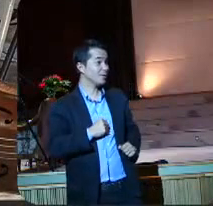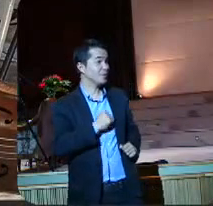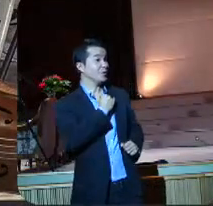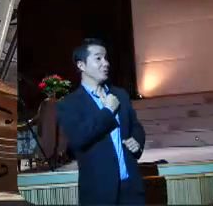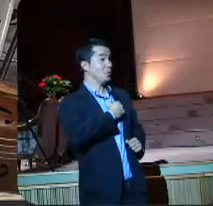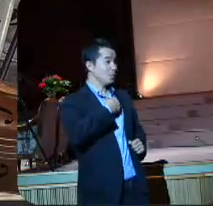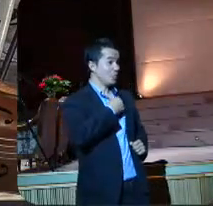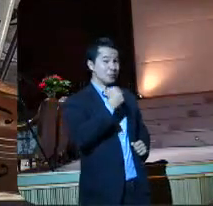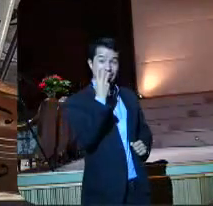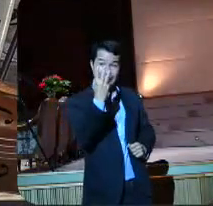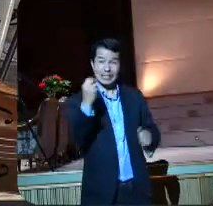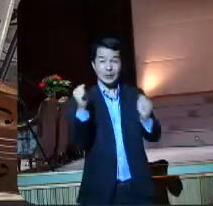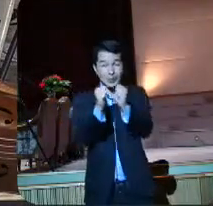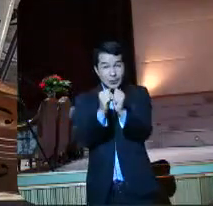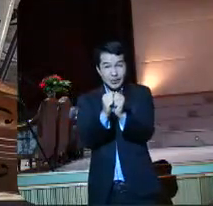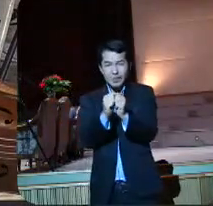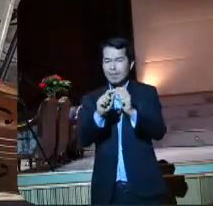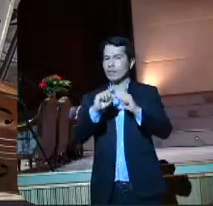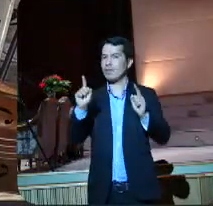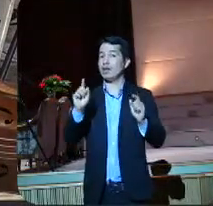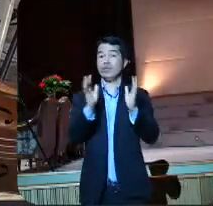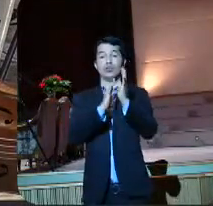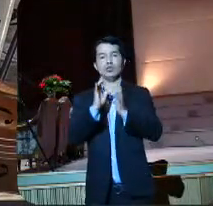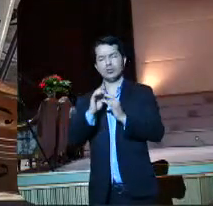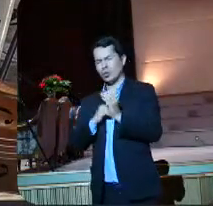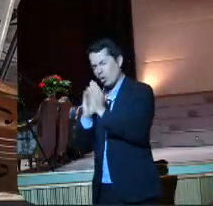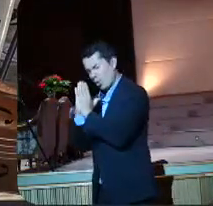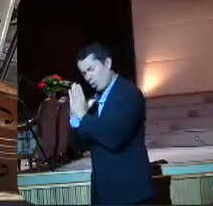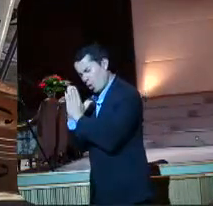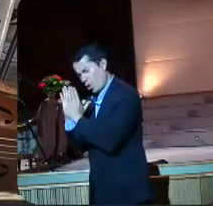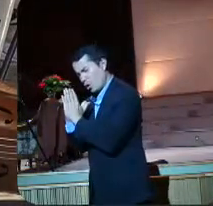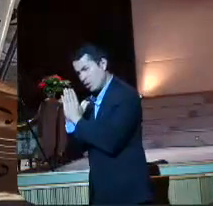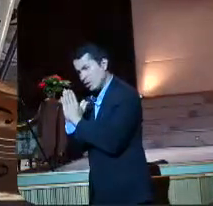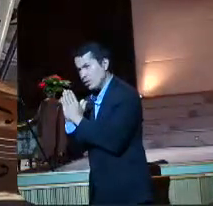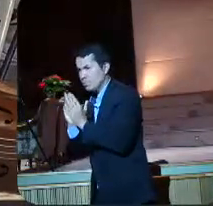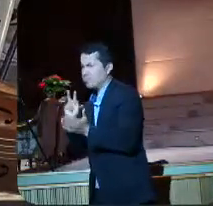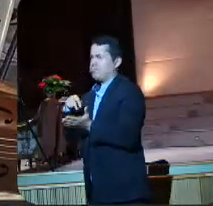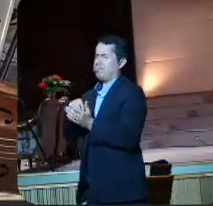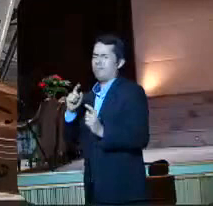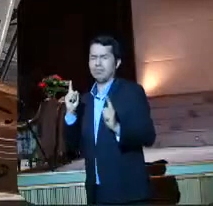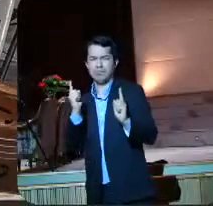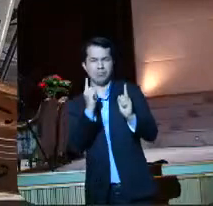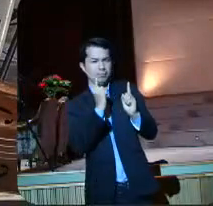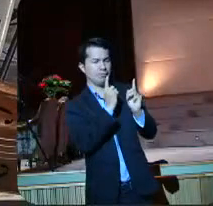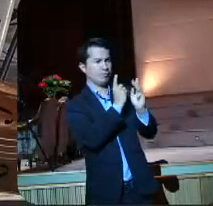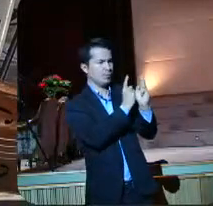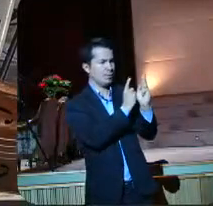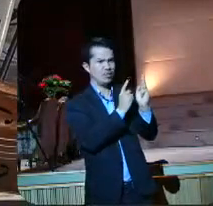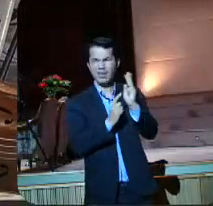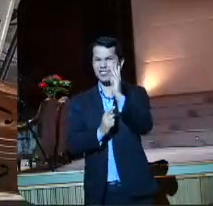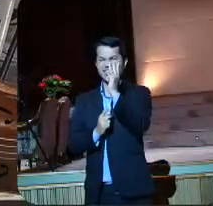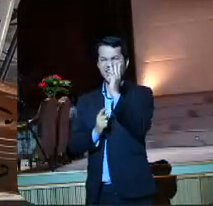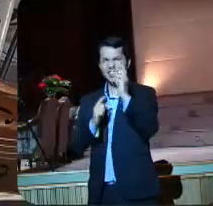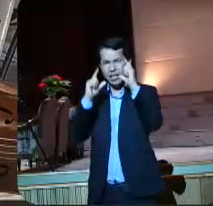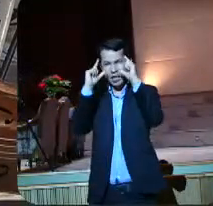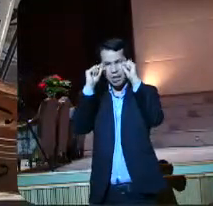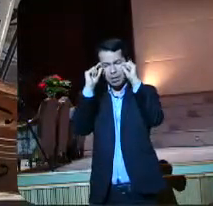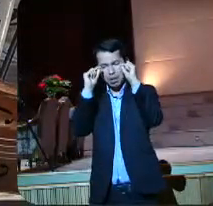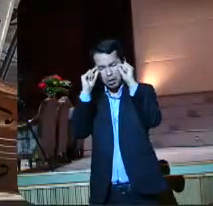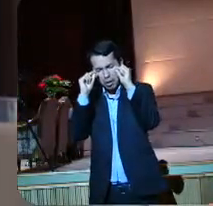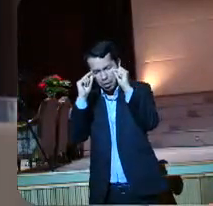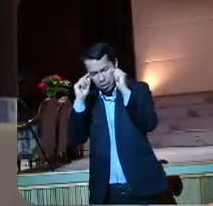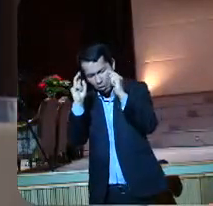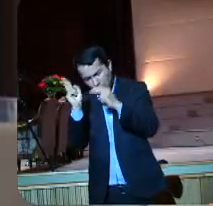ele volta lá, depois de um tempo de oração, ele encontra os três dormindo. Mas é muito significativo que